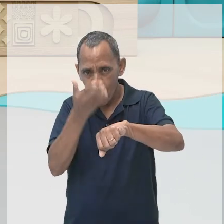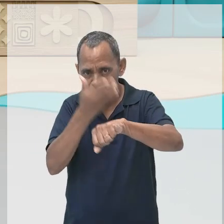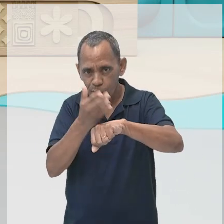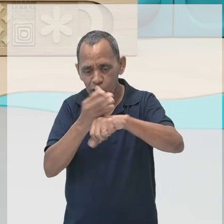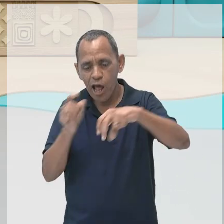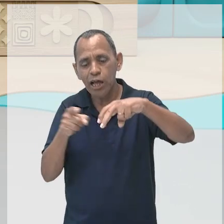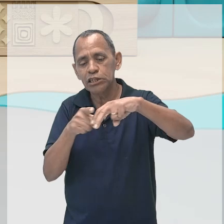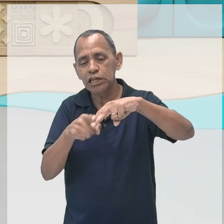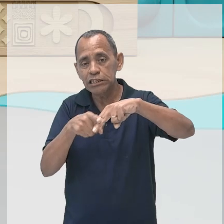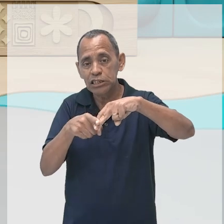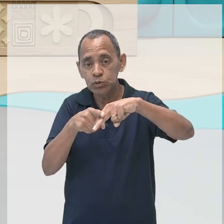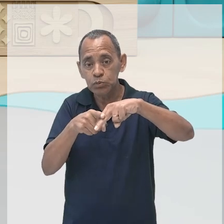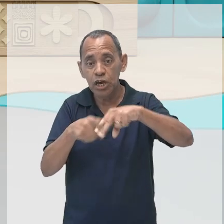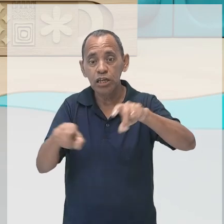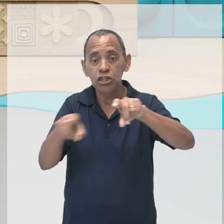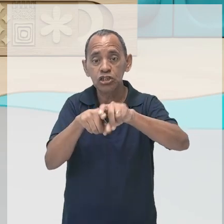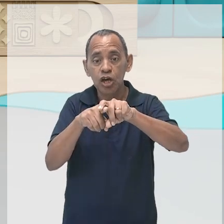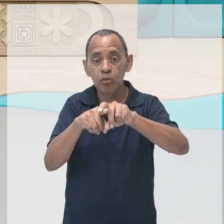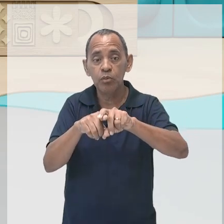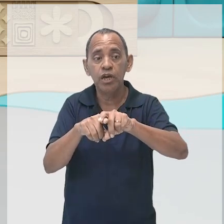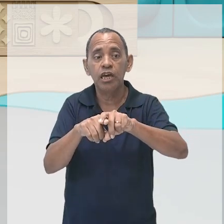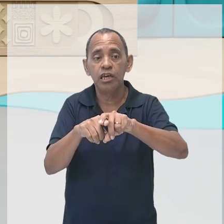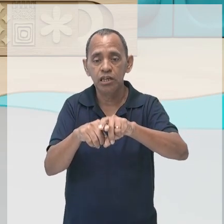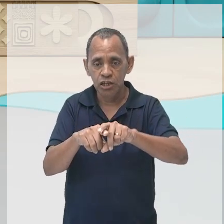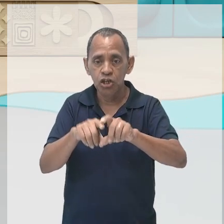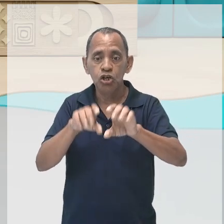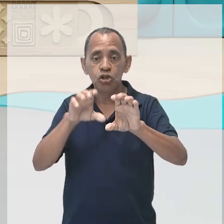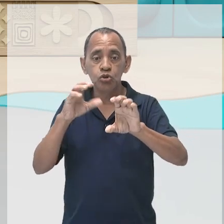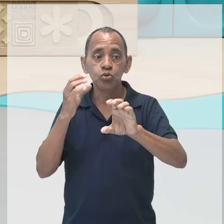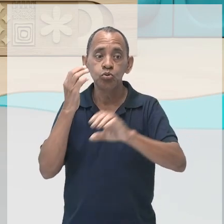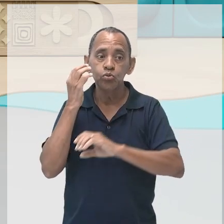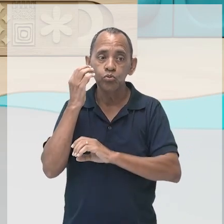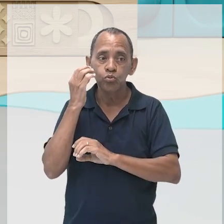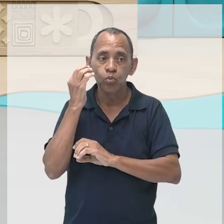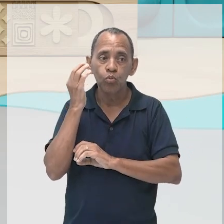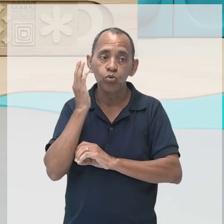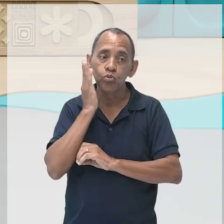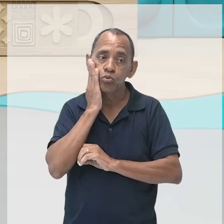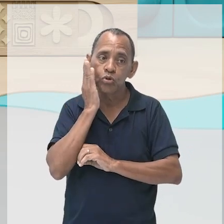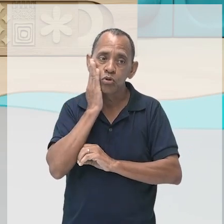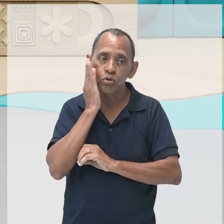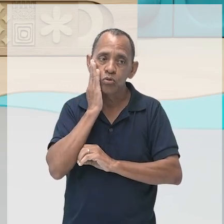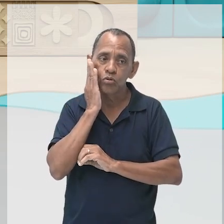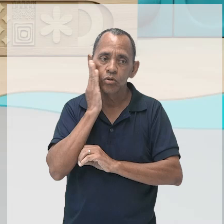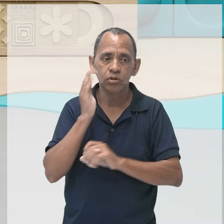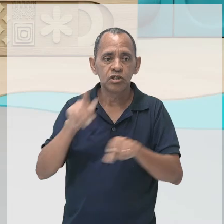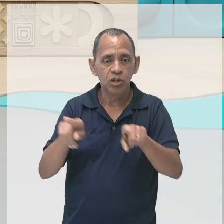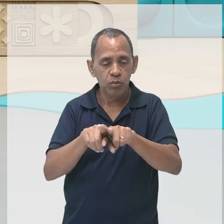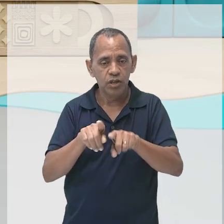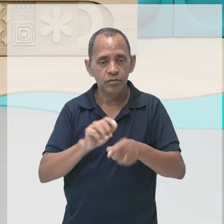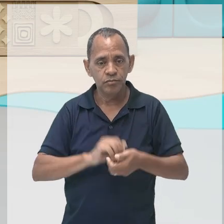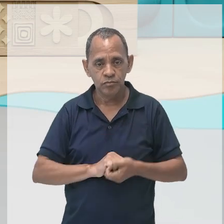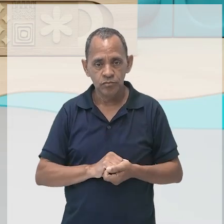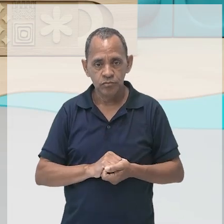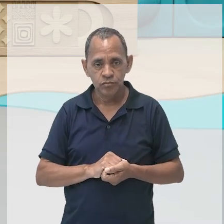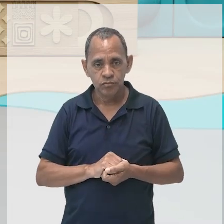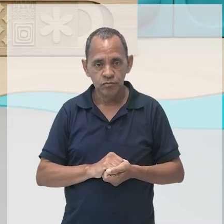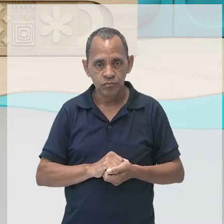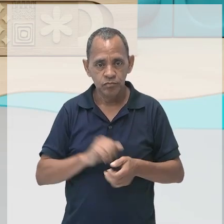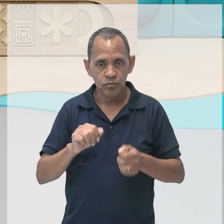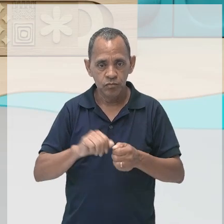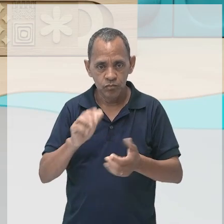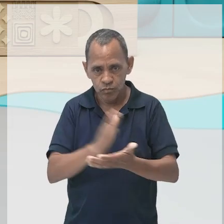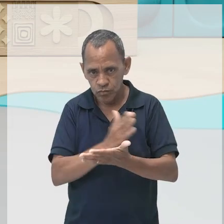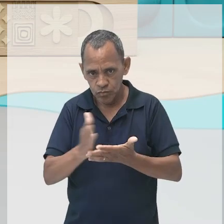pernas e os glúteos, ok? Então, ela vai adicionar essa carga para fazer determinados exercícios. Agora,